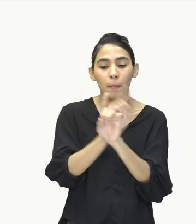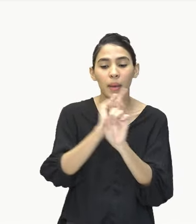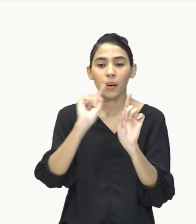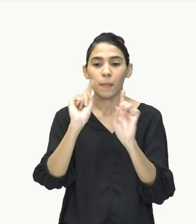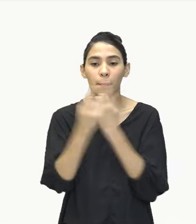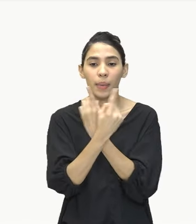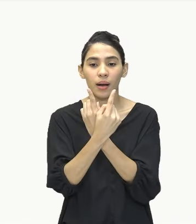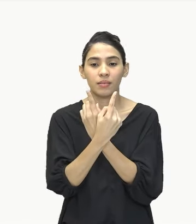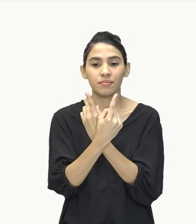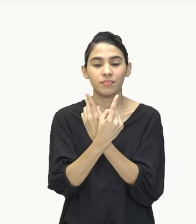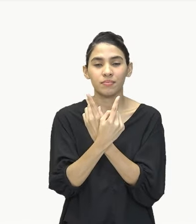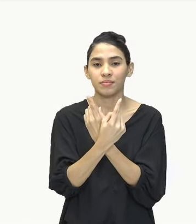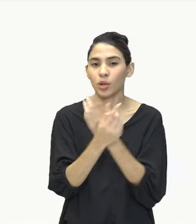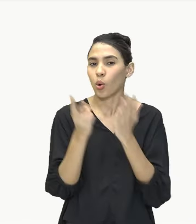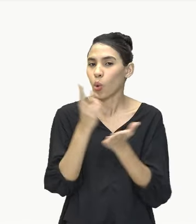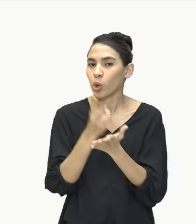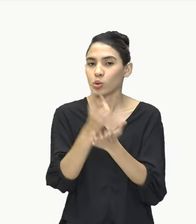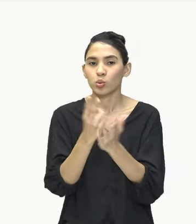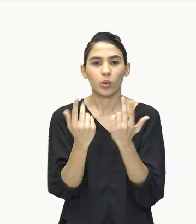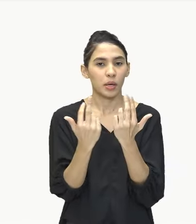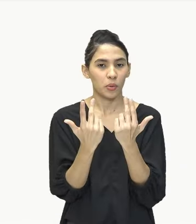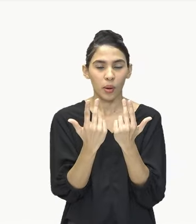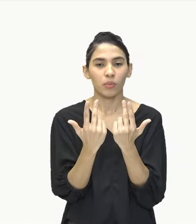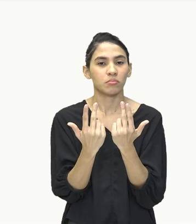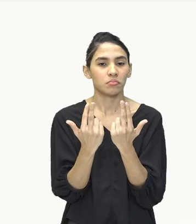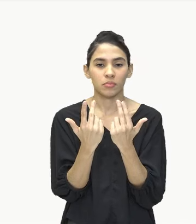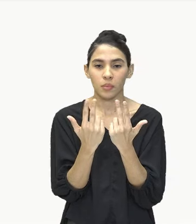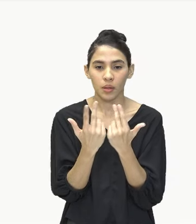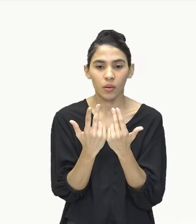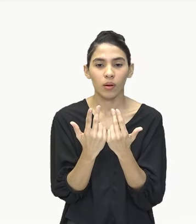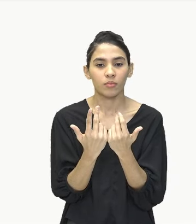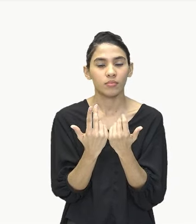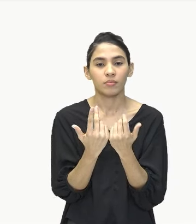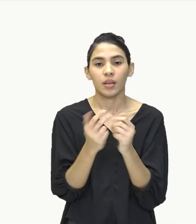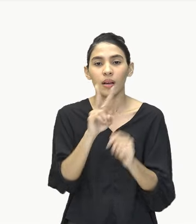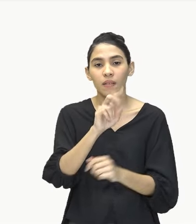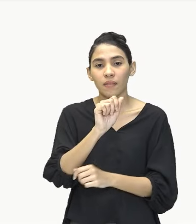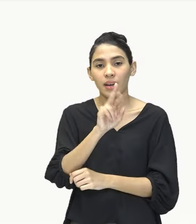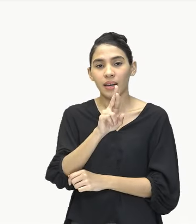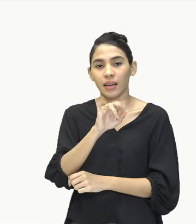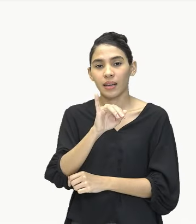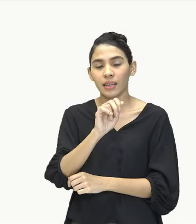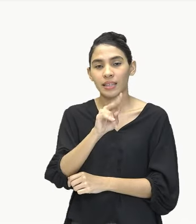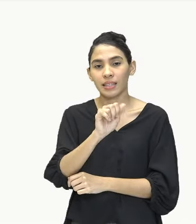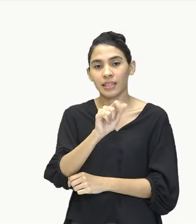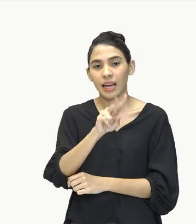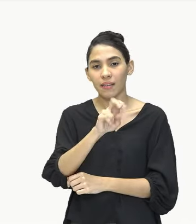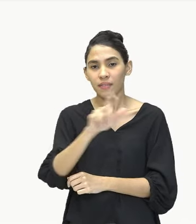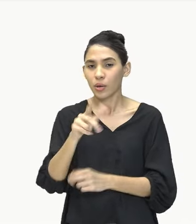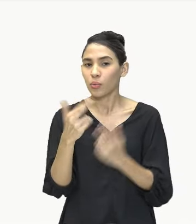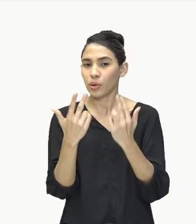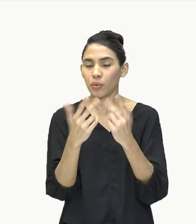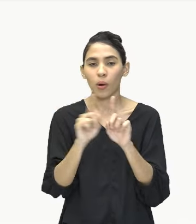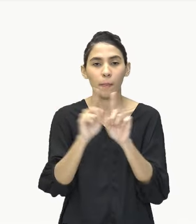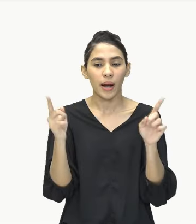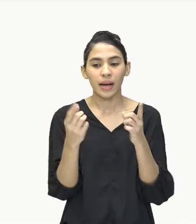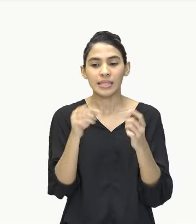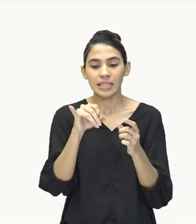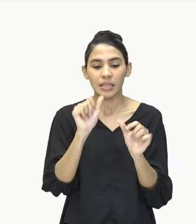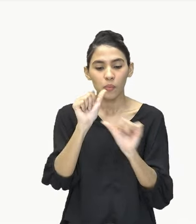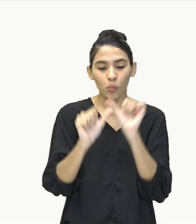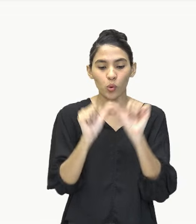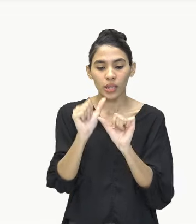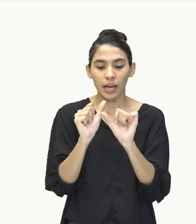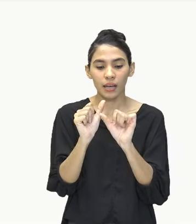não muda nada. Irá continuar aí, ó, sendo a mesma variável. Só o fato de ter mudado a ordem não vai